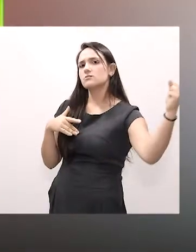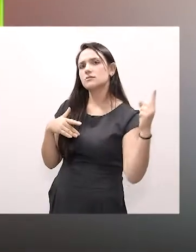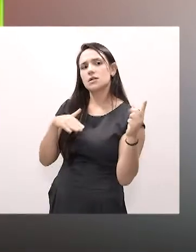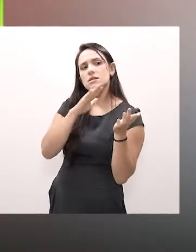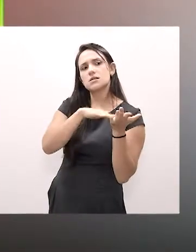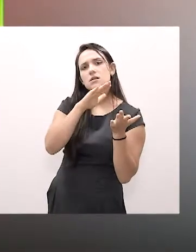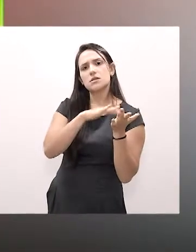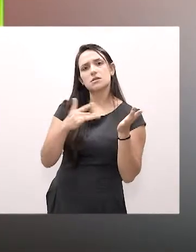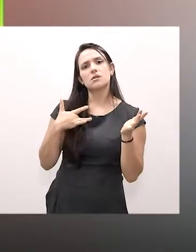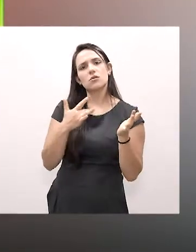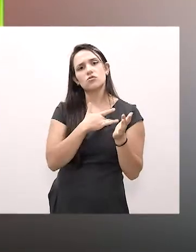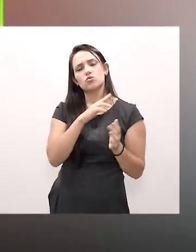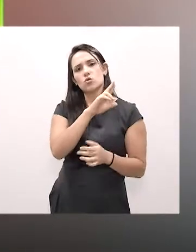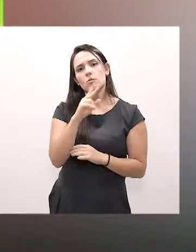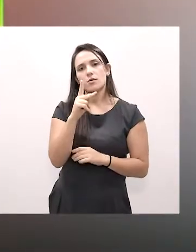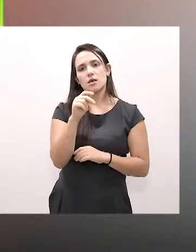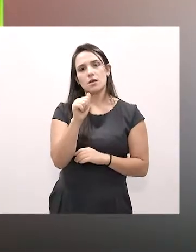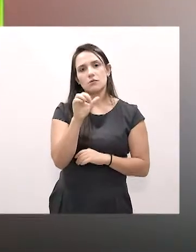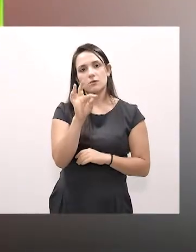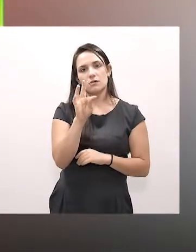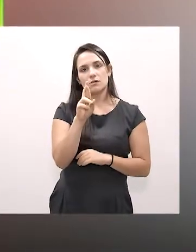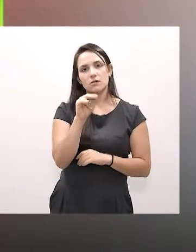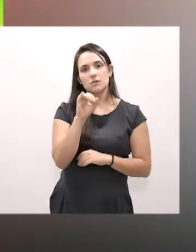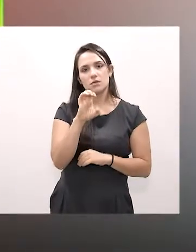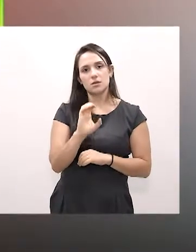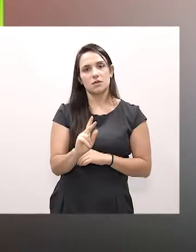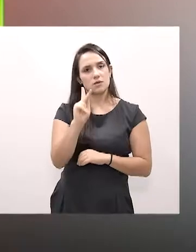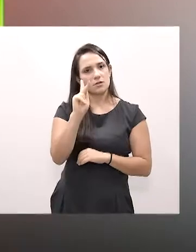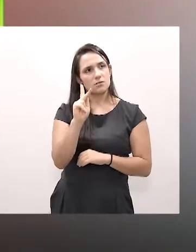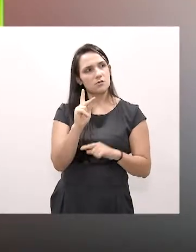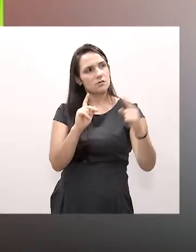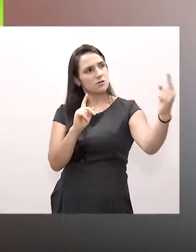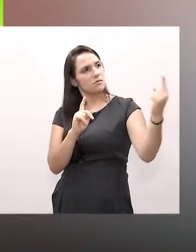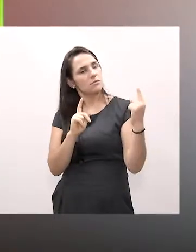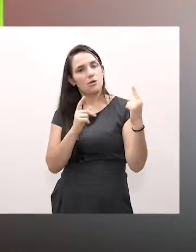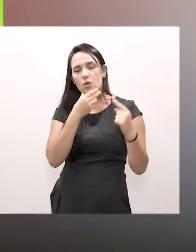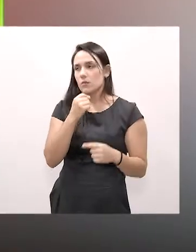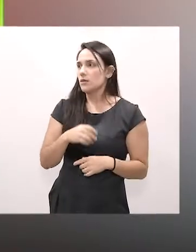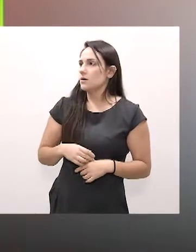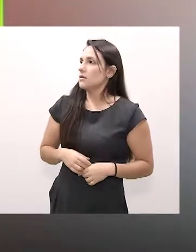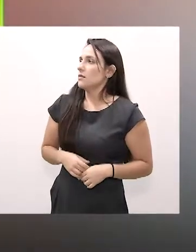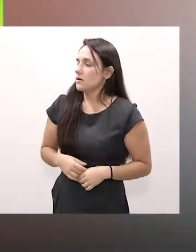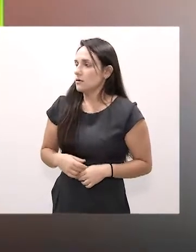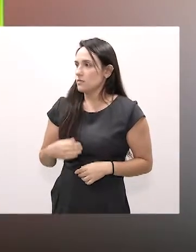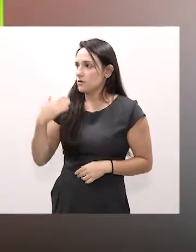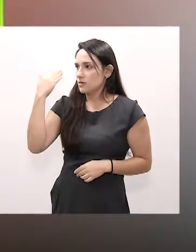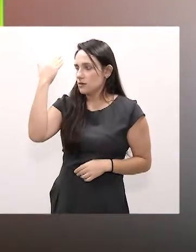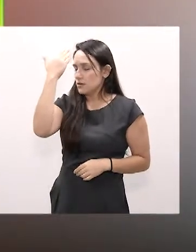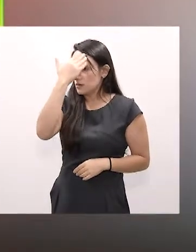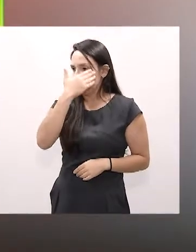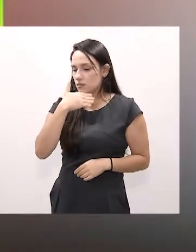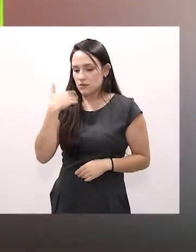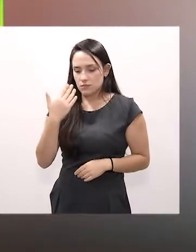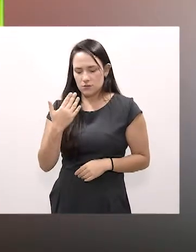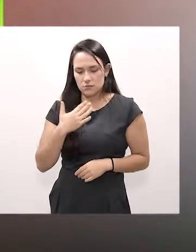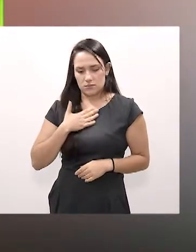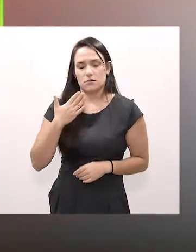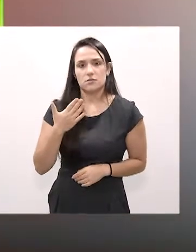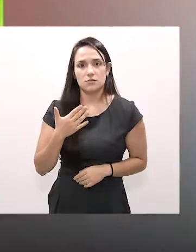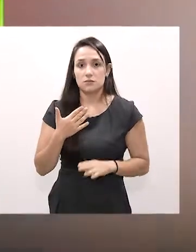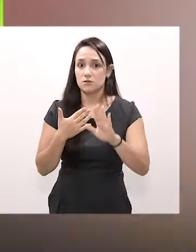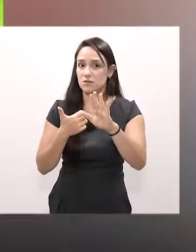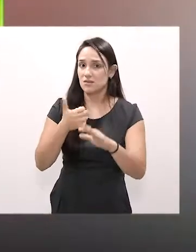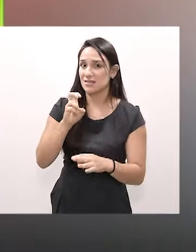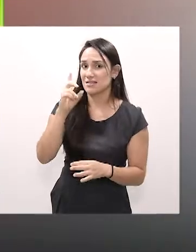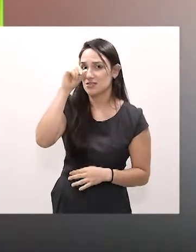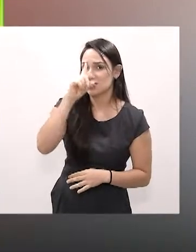o secretário de saúde, o doutor Patrick, senhor presidente, numa fisionomia estarrecedora pela